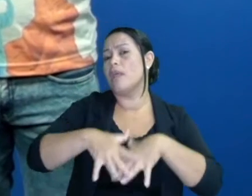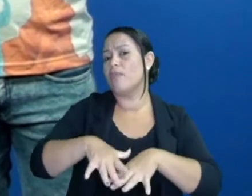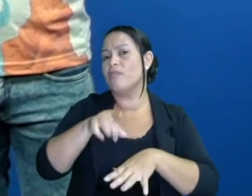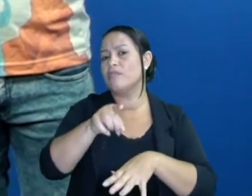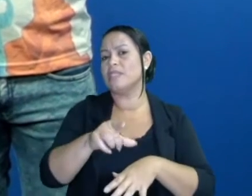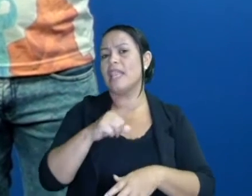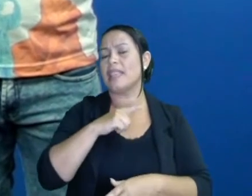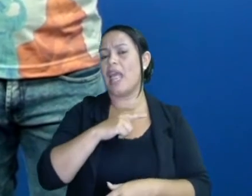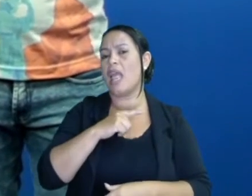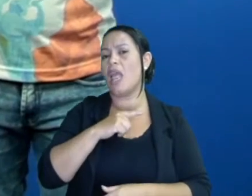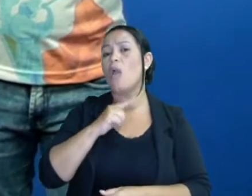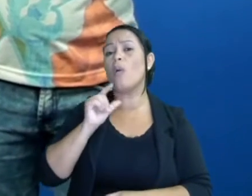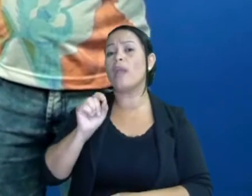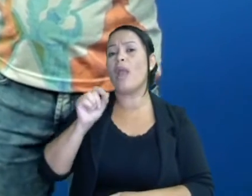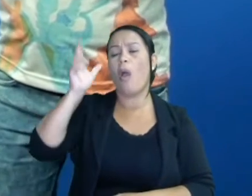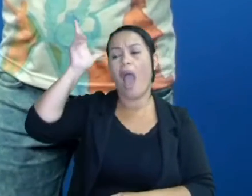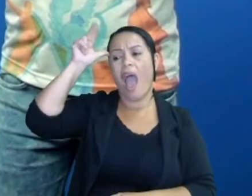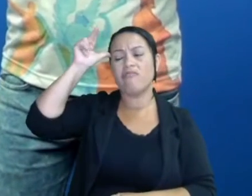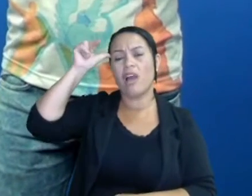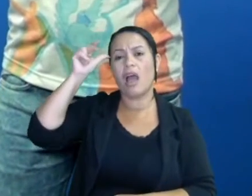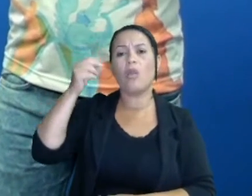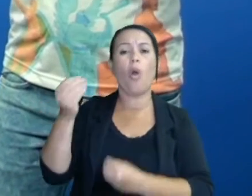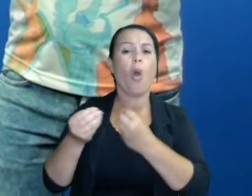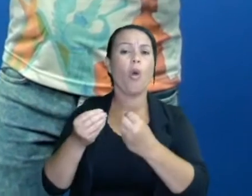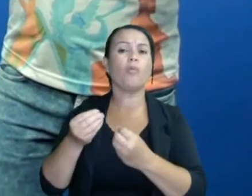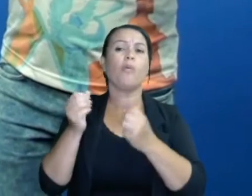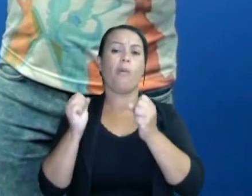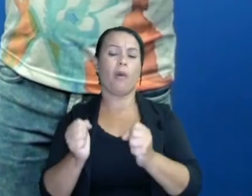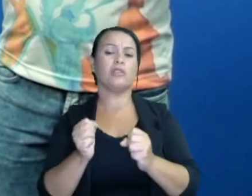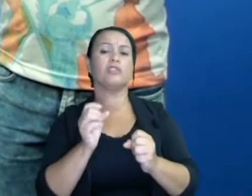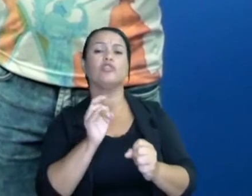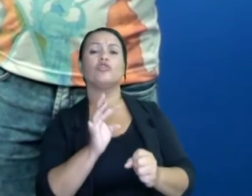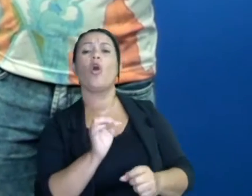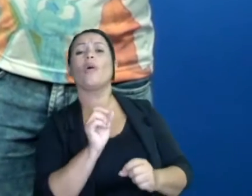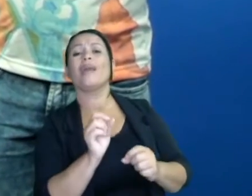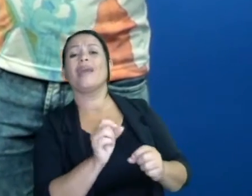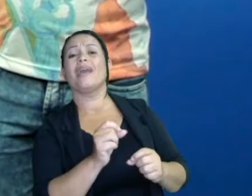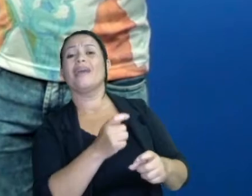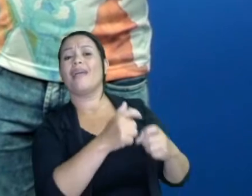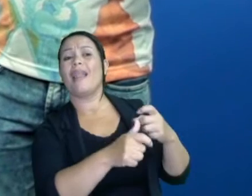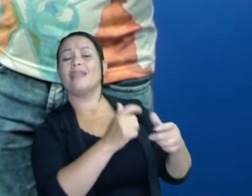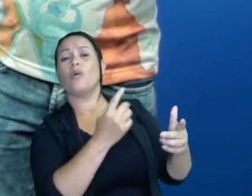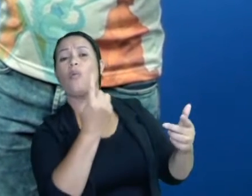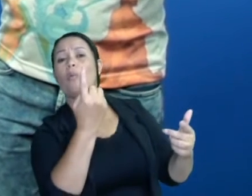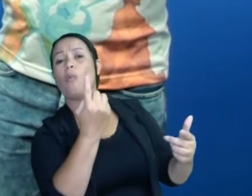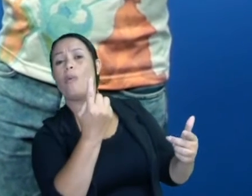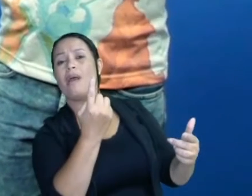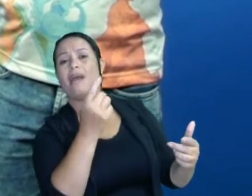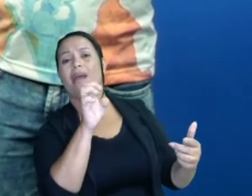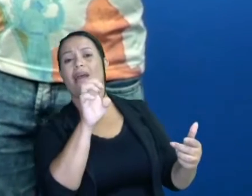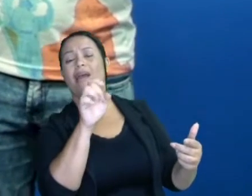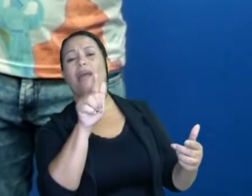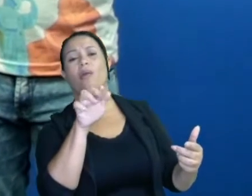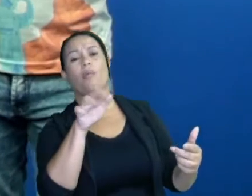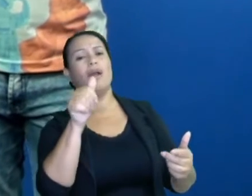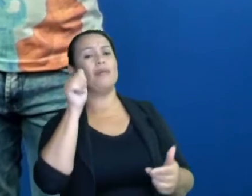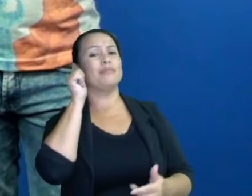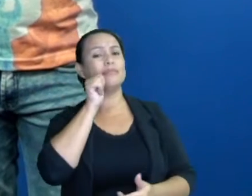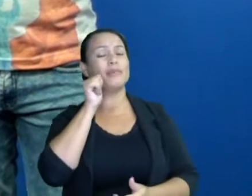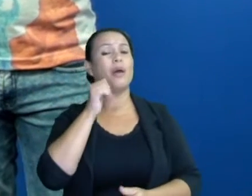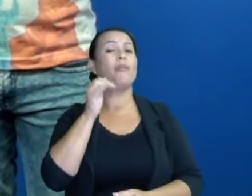aquele cavalo só cobrirá uma égua por vez, em cada relação. Mas se você tentar